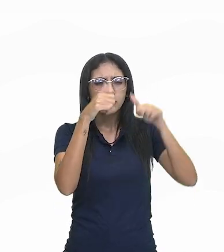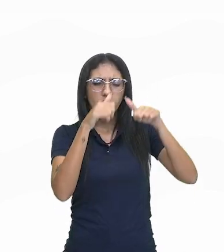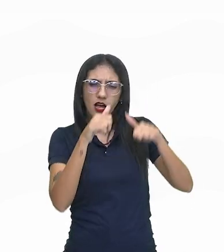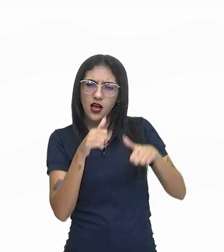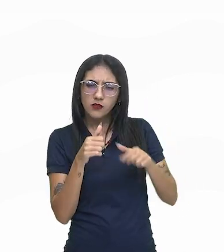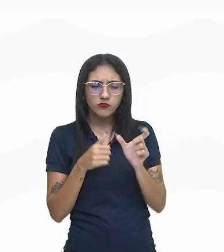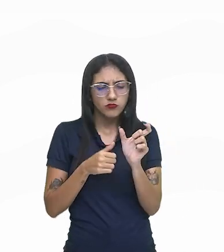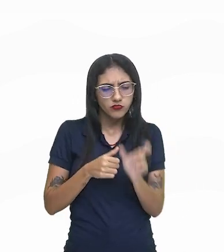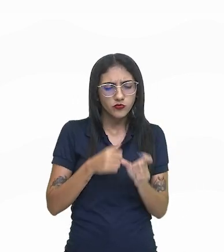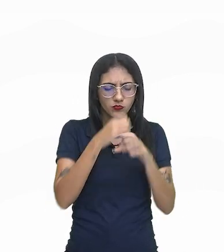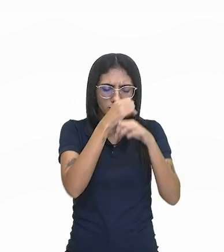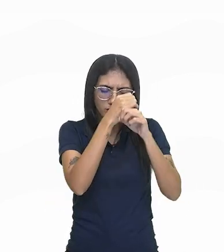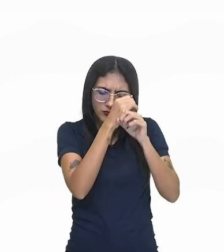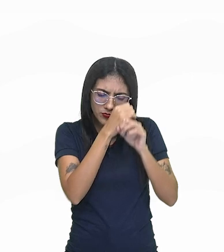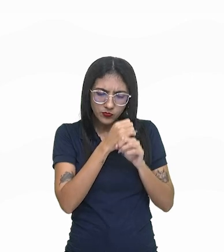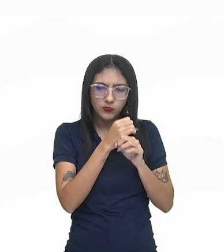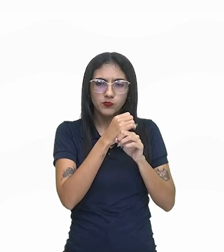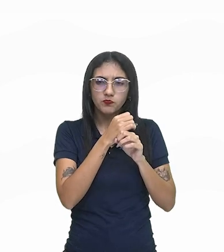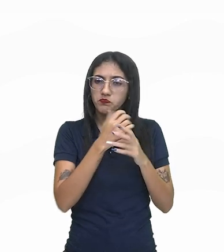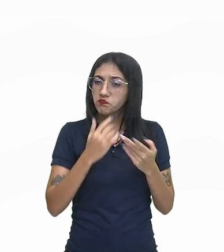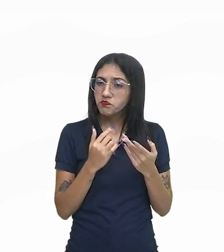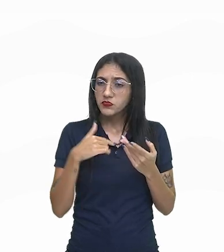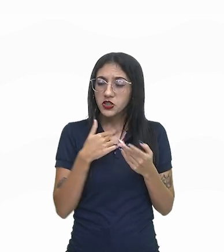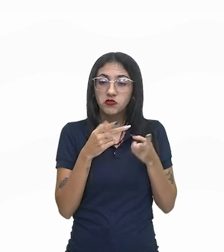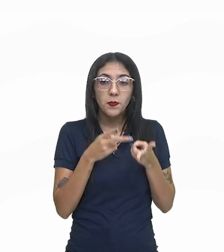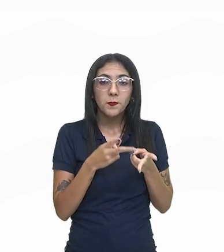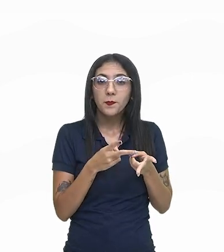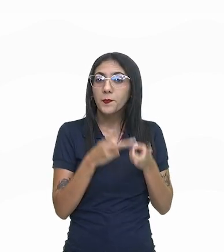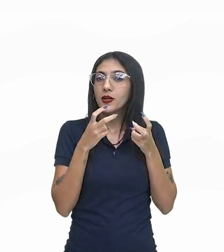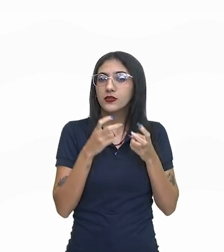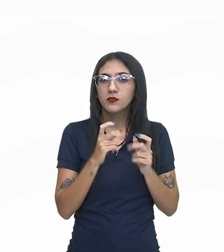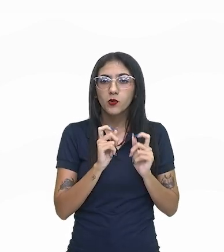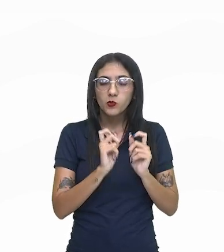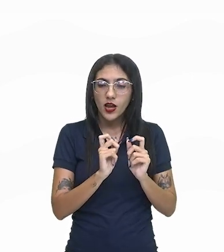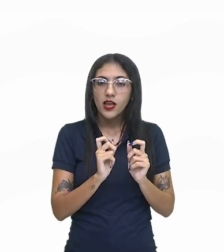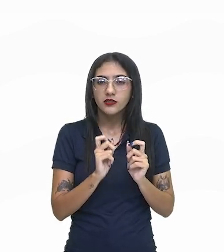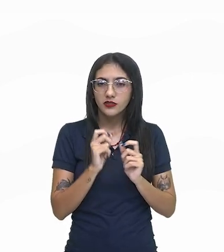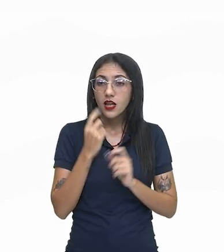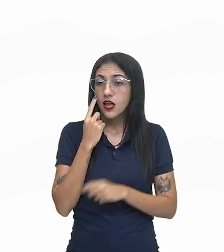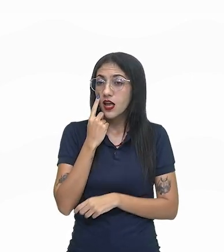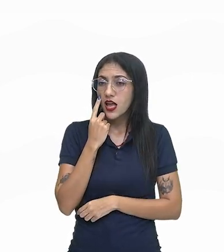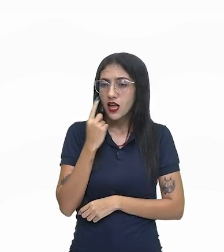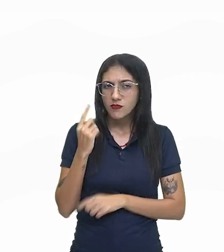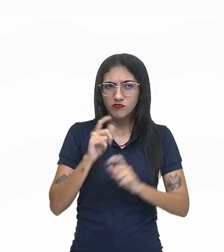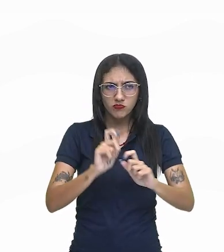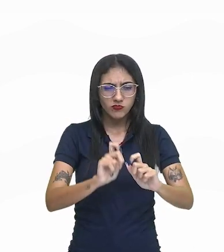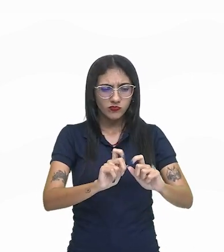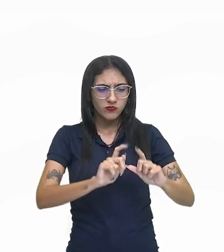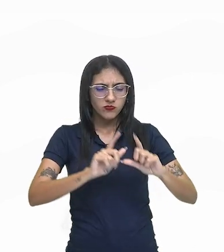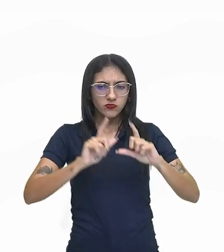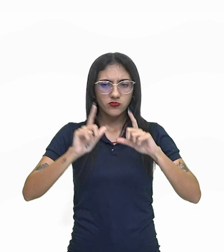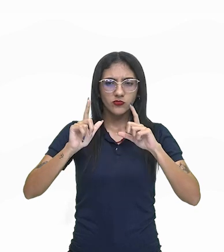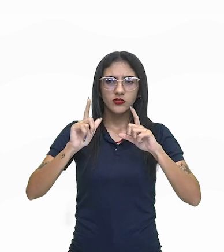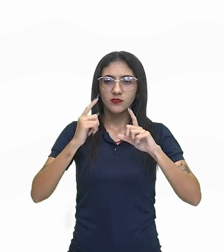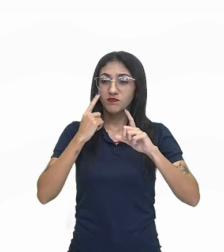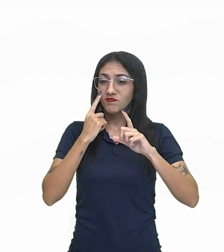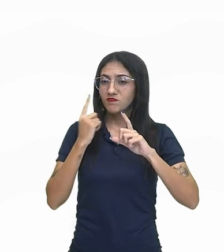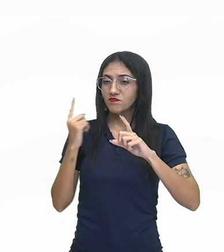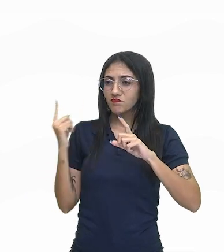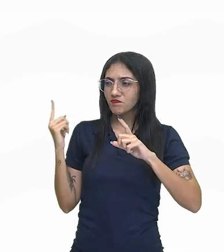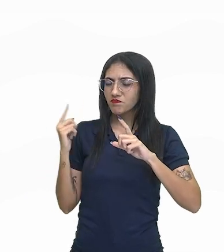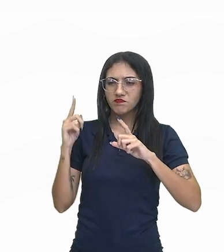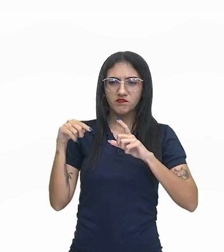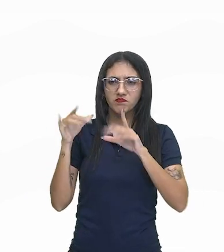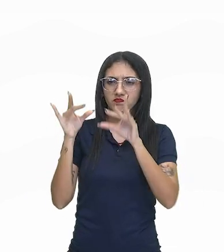uma lâmina, a gente vai ter, como eu falei para vocês, com um aumento bem específico,